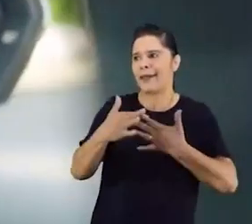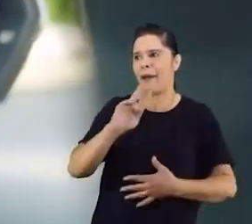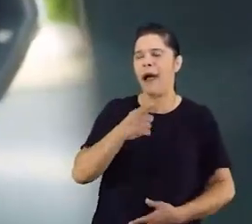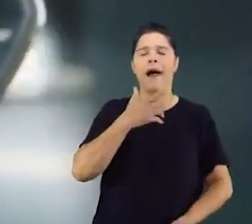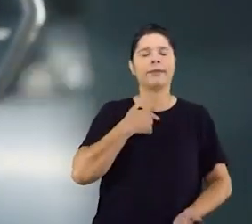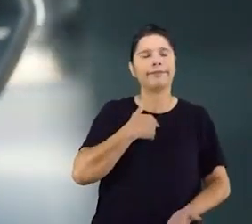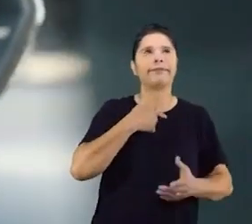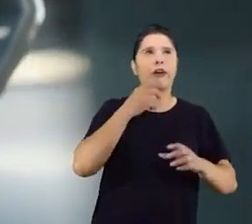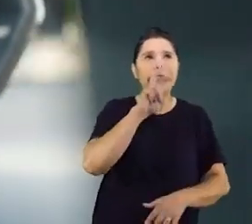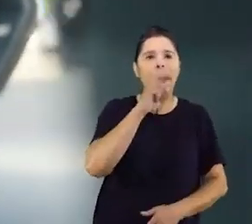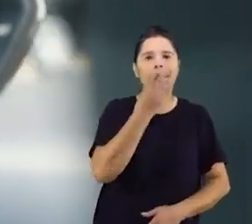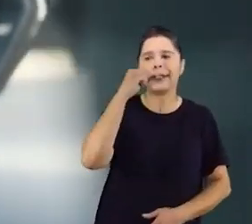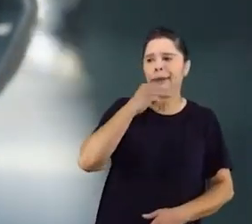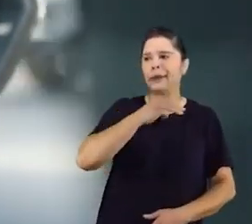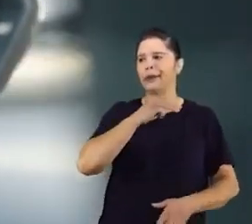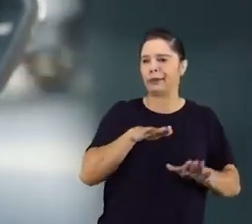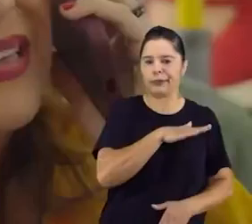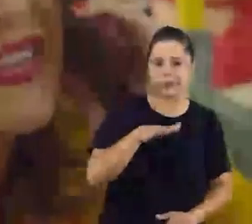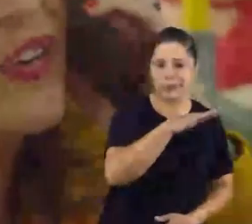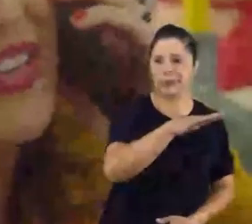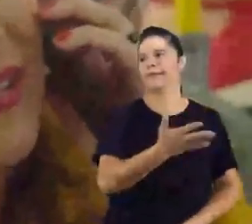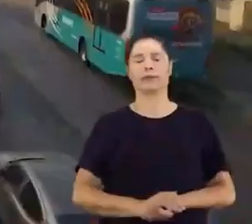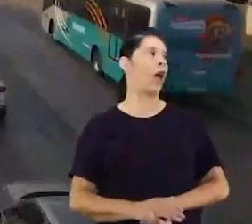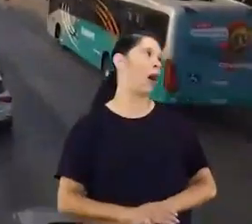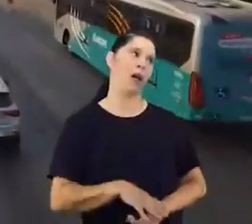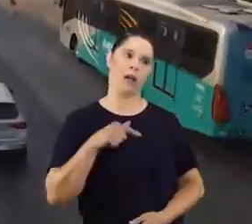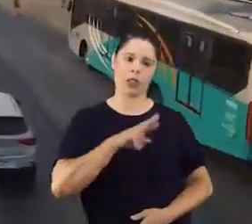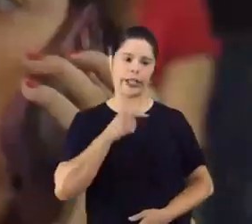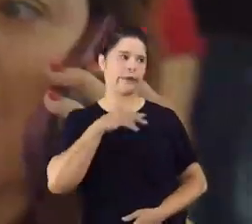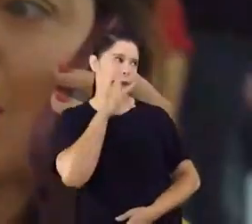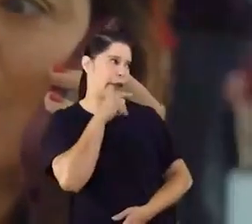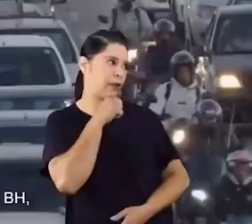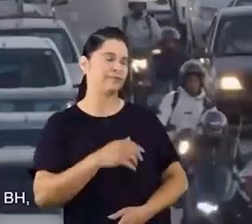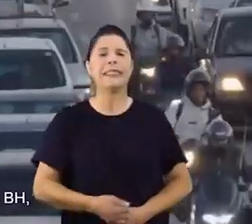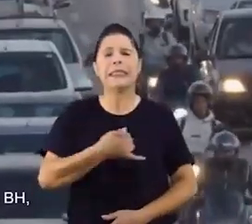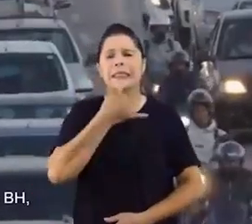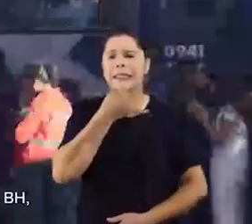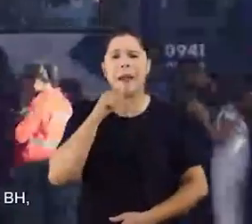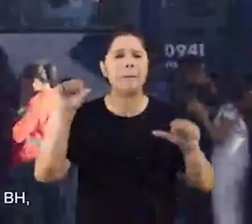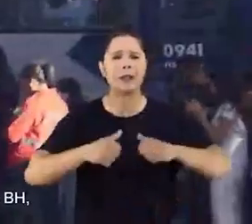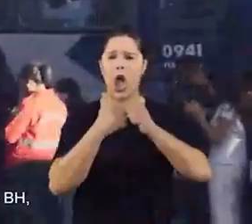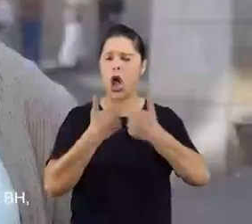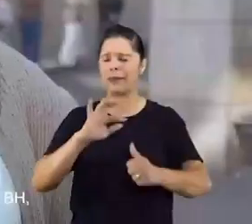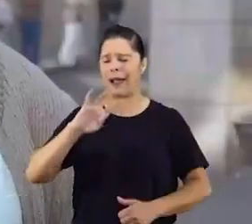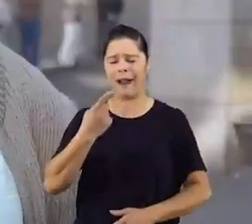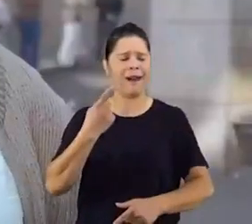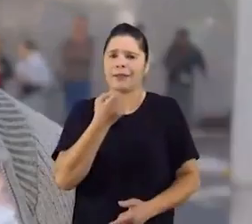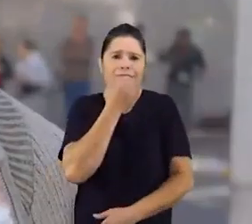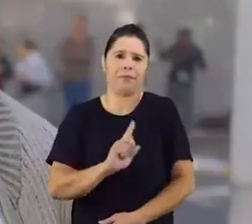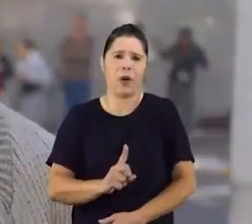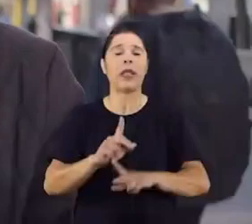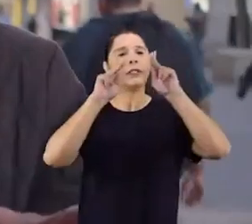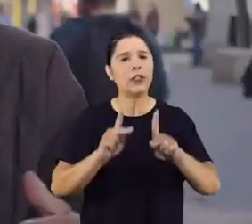centro, viu? 53 minutos nesse trajeto. Ih, Rogério, aqui ainda vai demorar, viu? É lamentável esse transporte coletivo de BH, porque